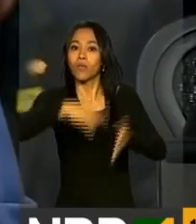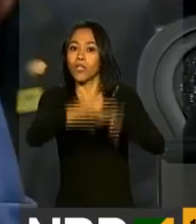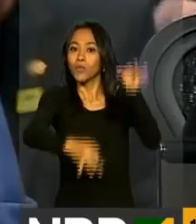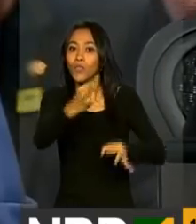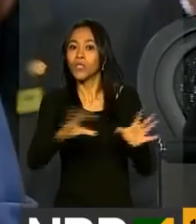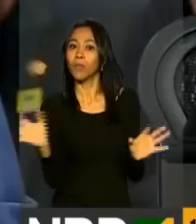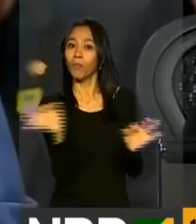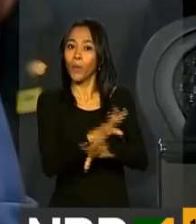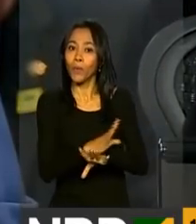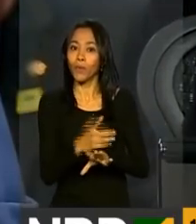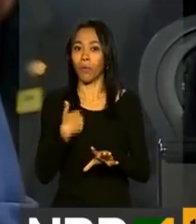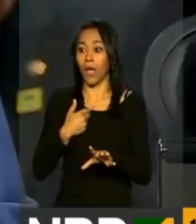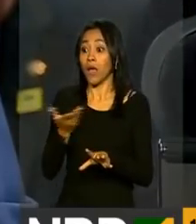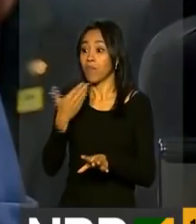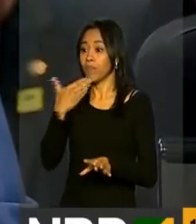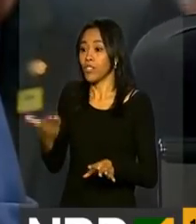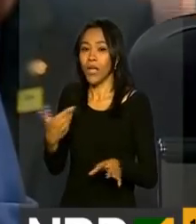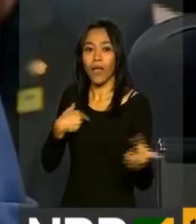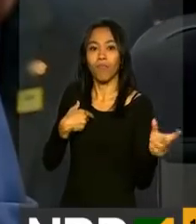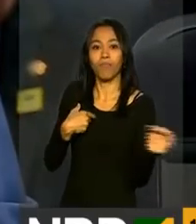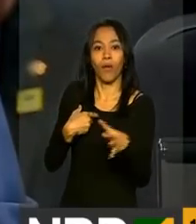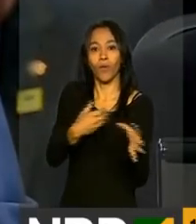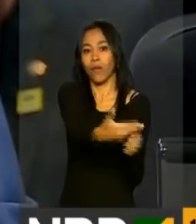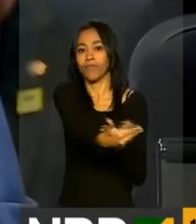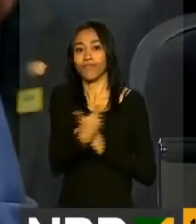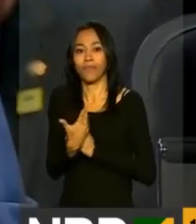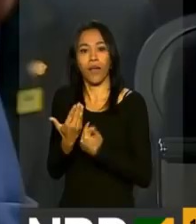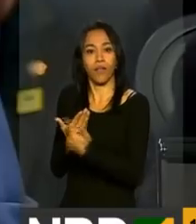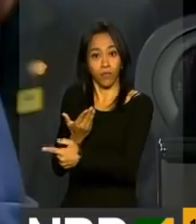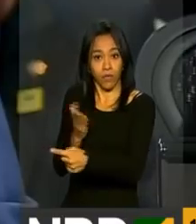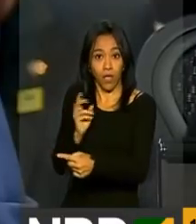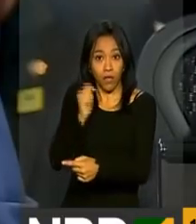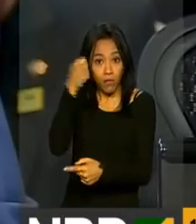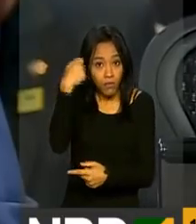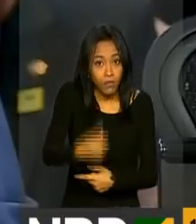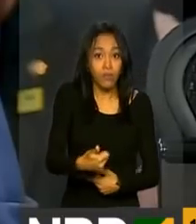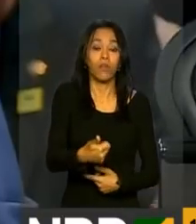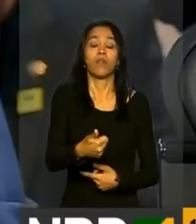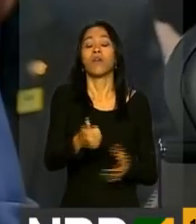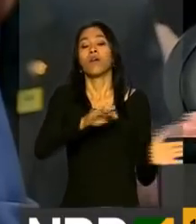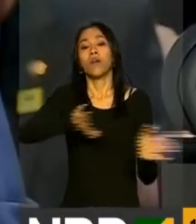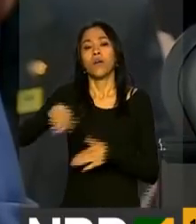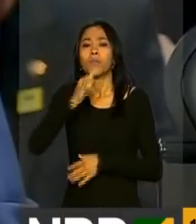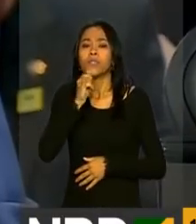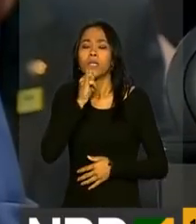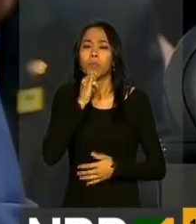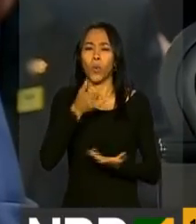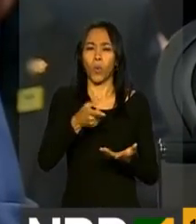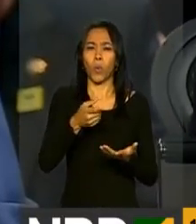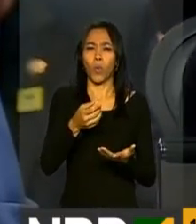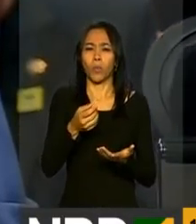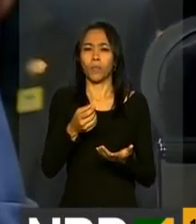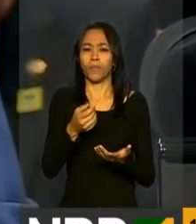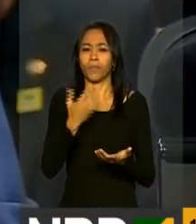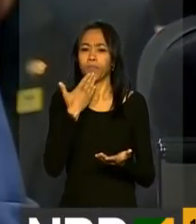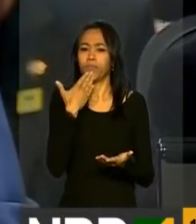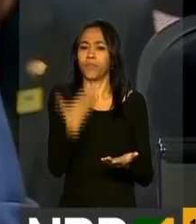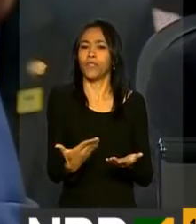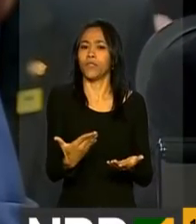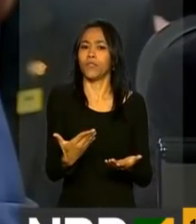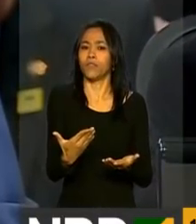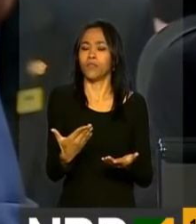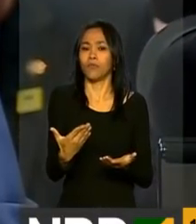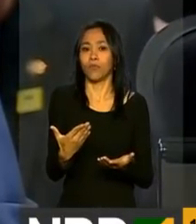providências já houve aqui e é até aqui o caso de uma do mandado de segurança cidadã perdão de um mandado judicial